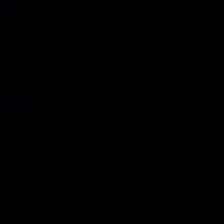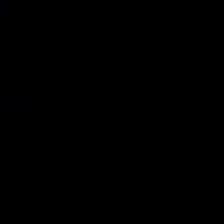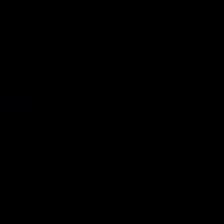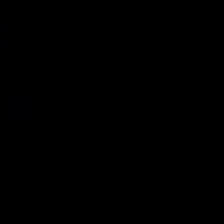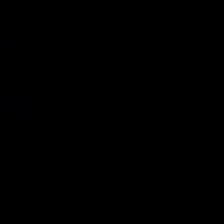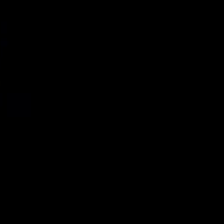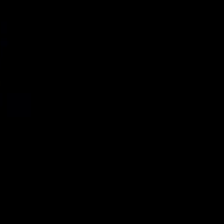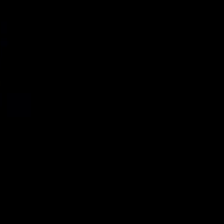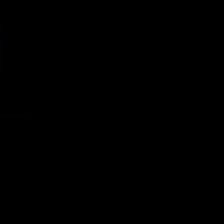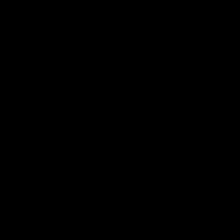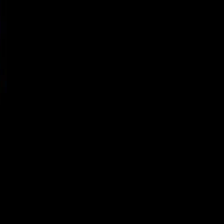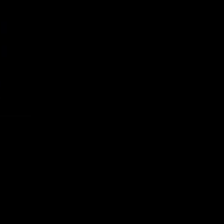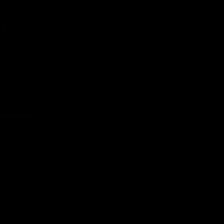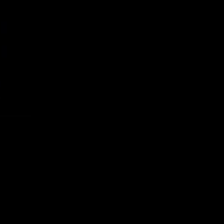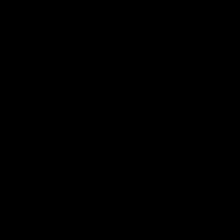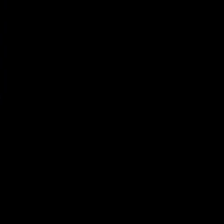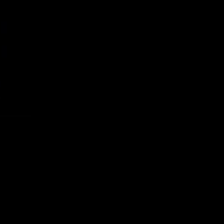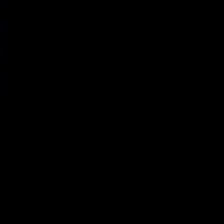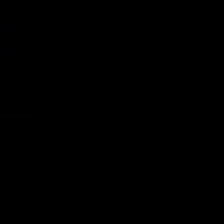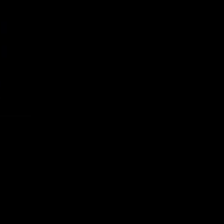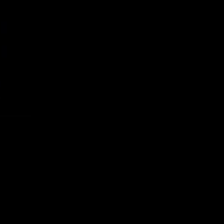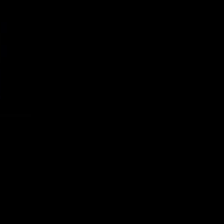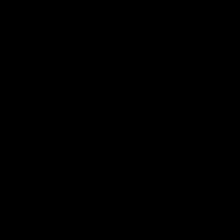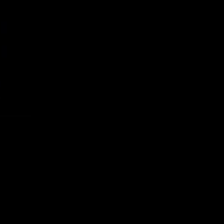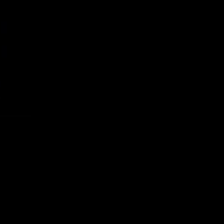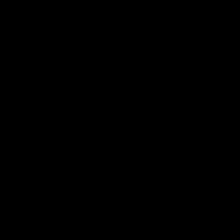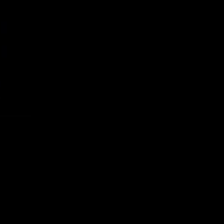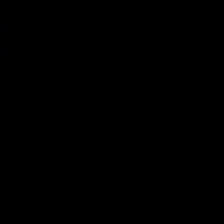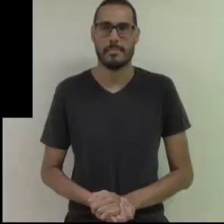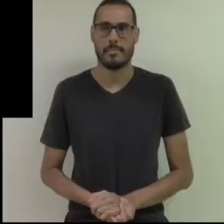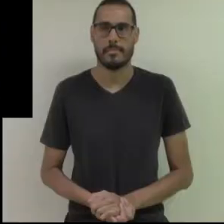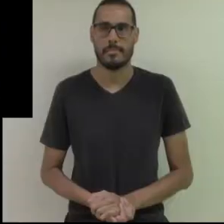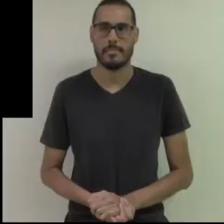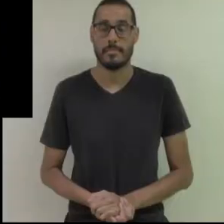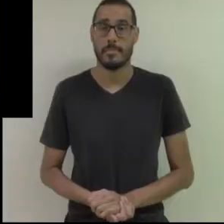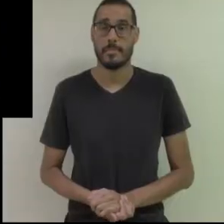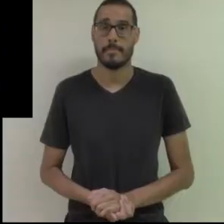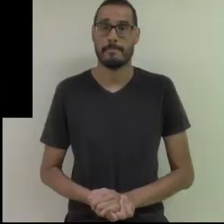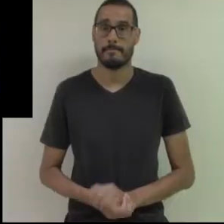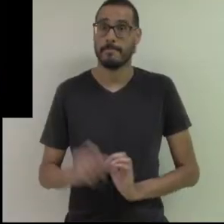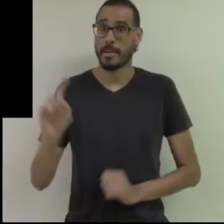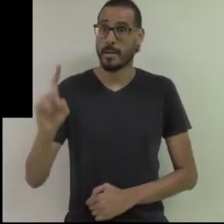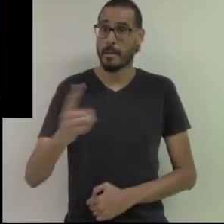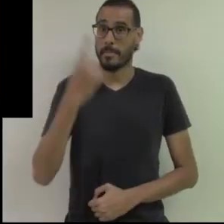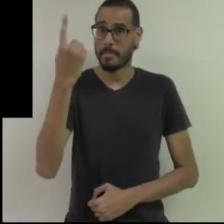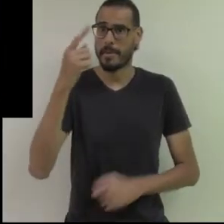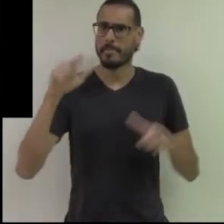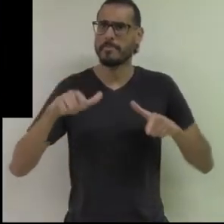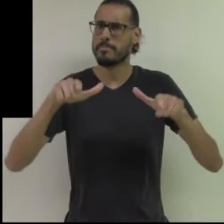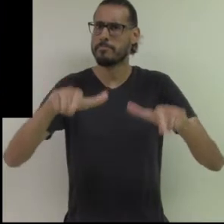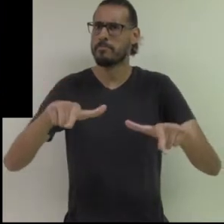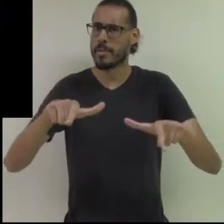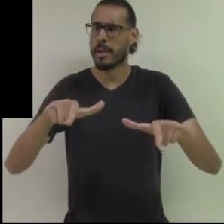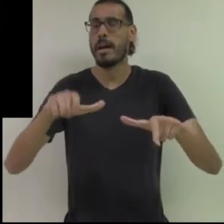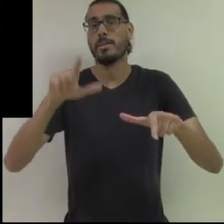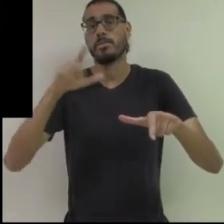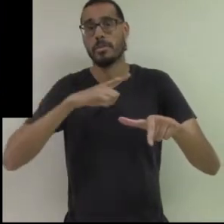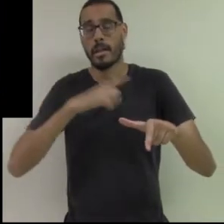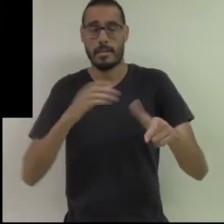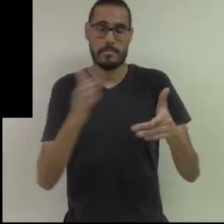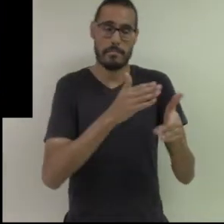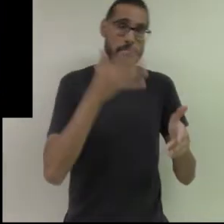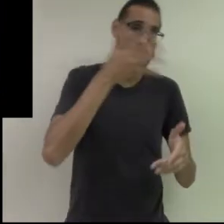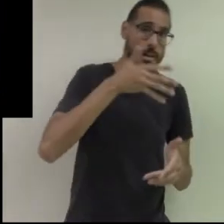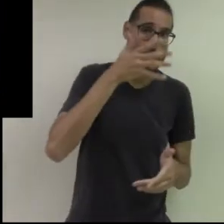Design de borda azul com o fundo branco e as escritas narradas no meio. Em primeiro lugar, a emissão de certificado será dividida entre